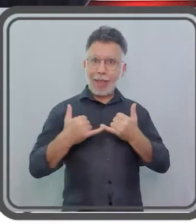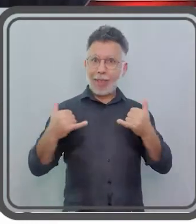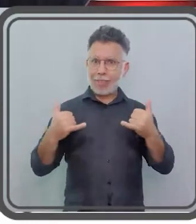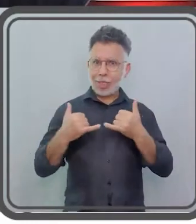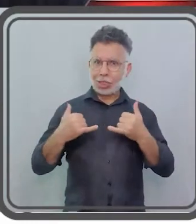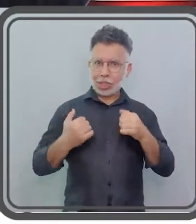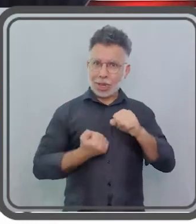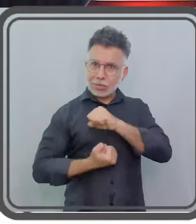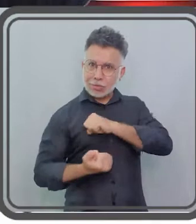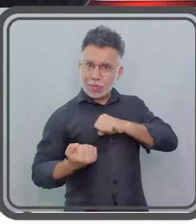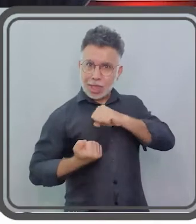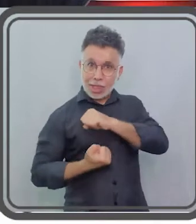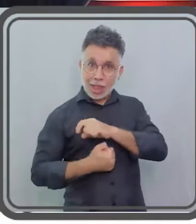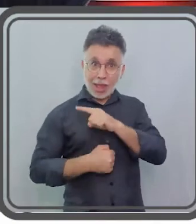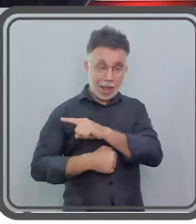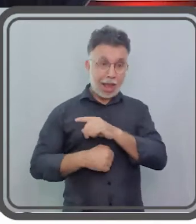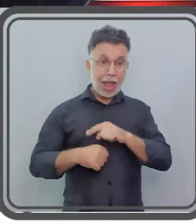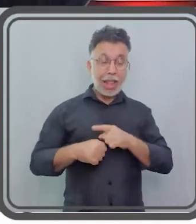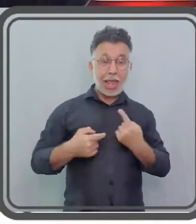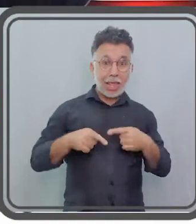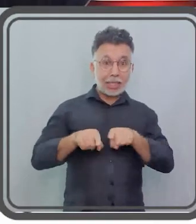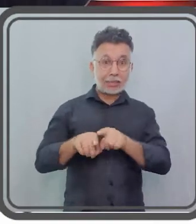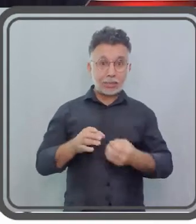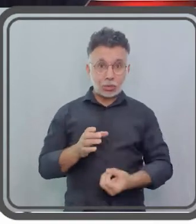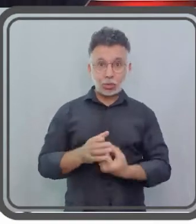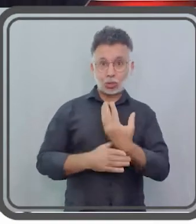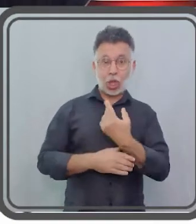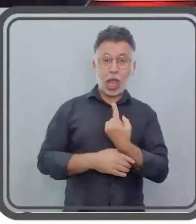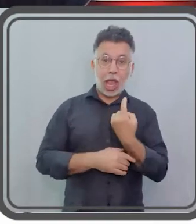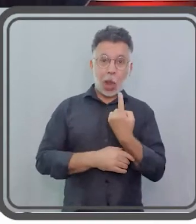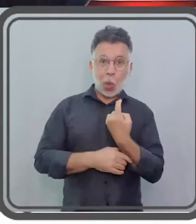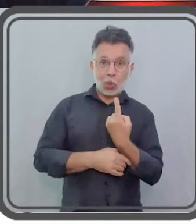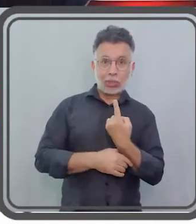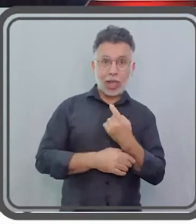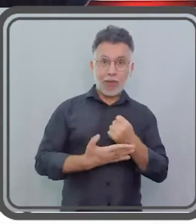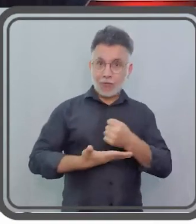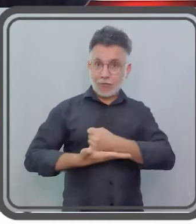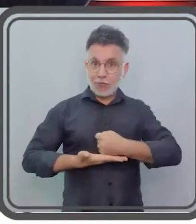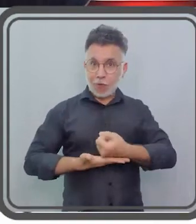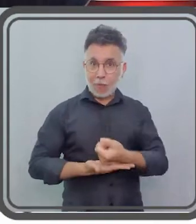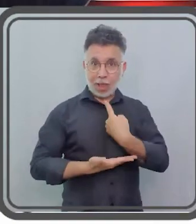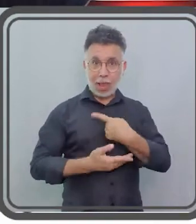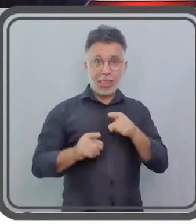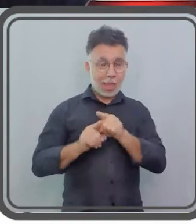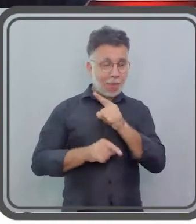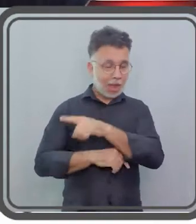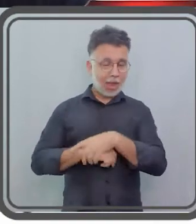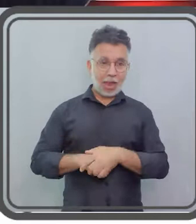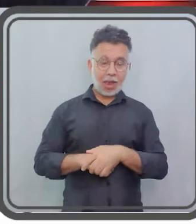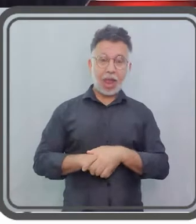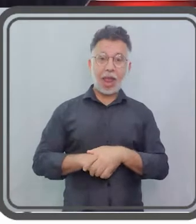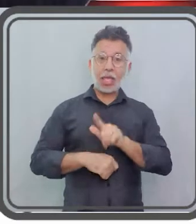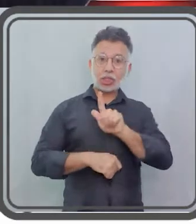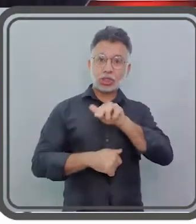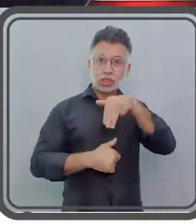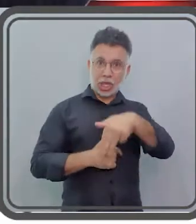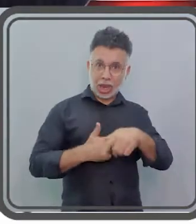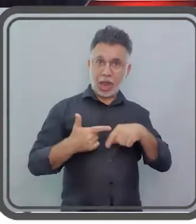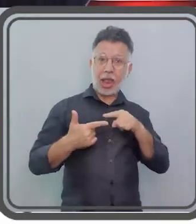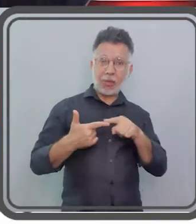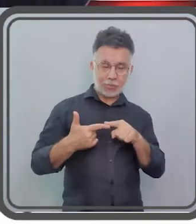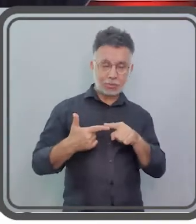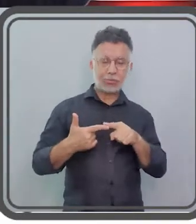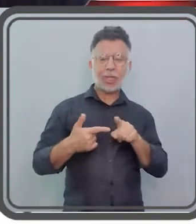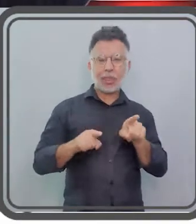de 3 décadas, além de ter sido sócio fundador da Única Pharmaceuticals, Nestor também alcançou posições como GM, General Manager da Mead